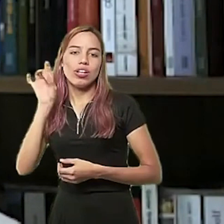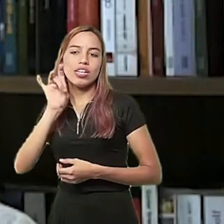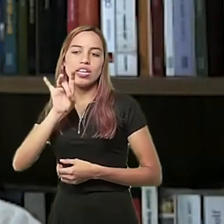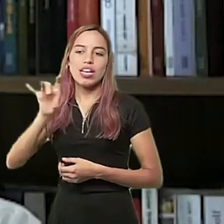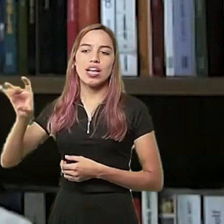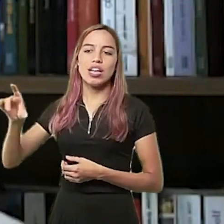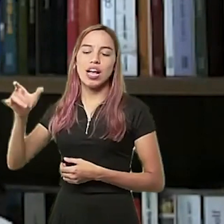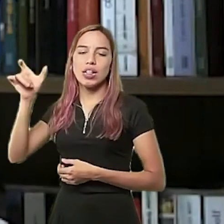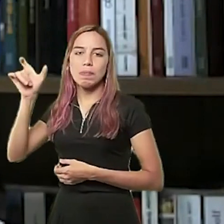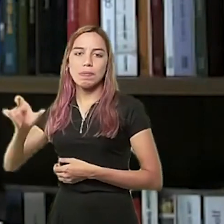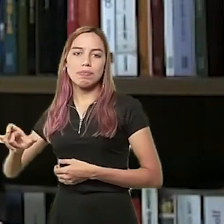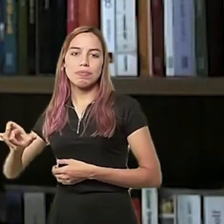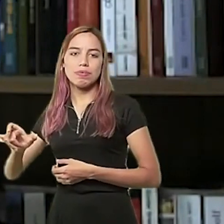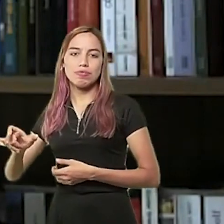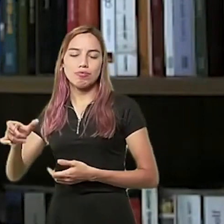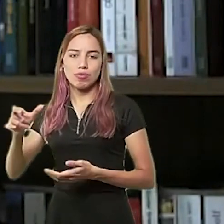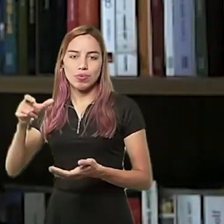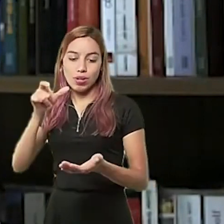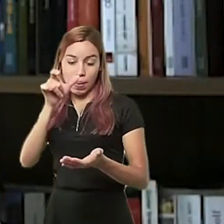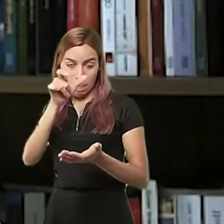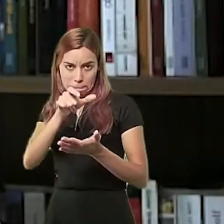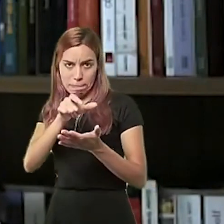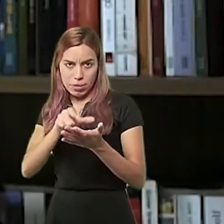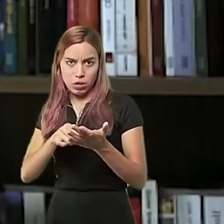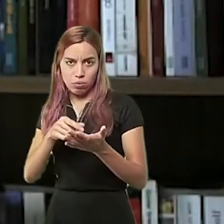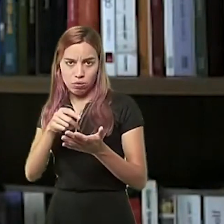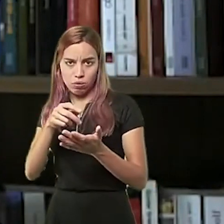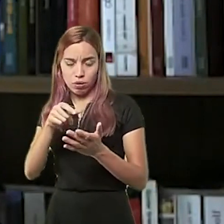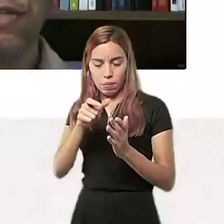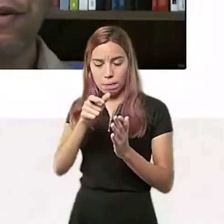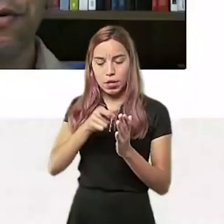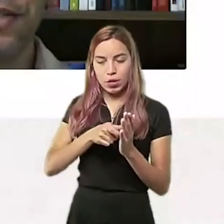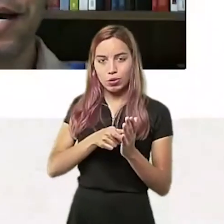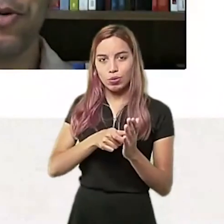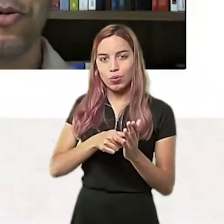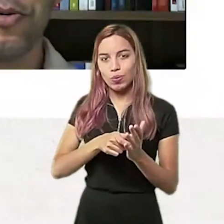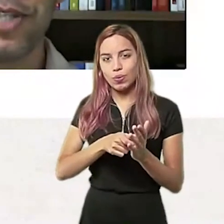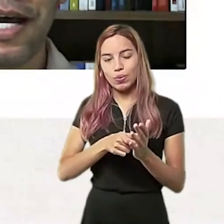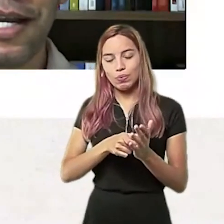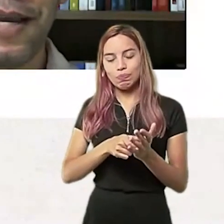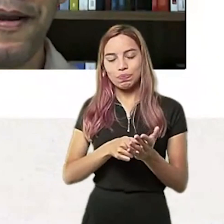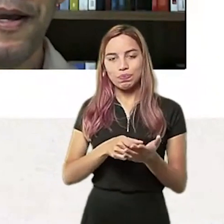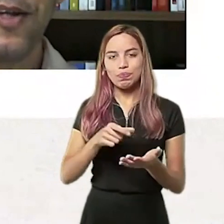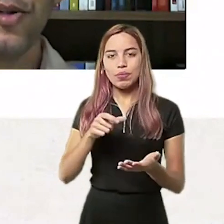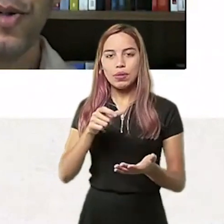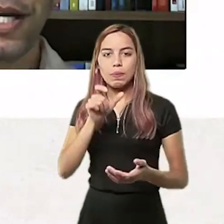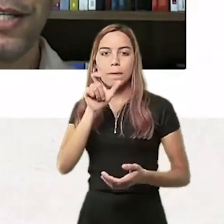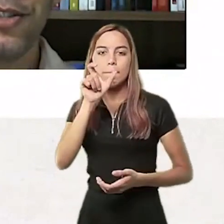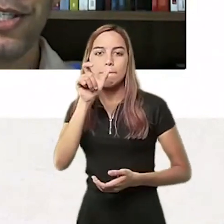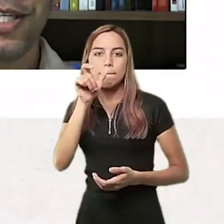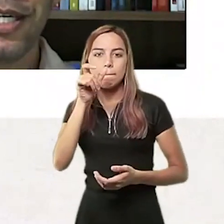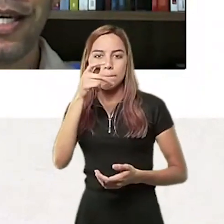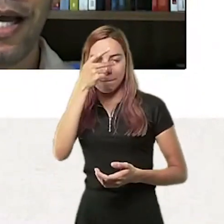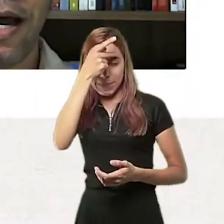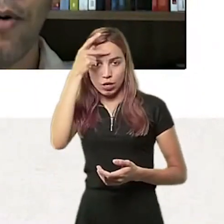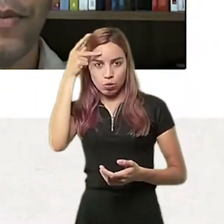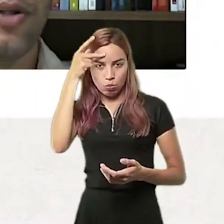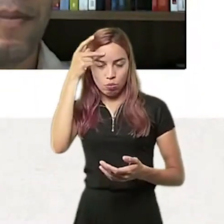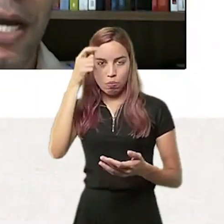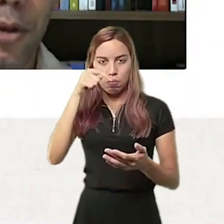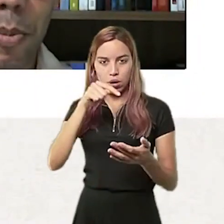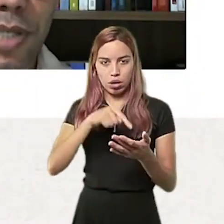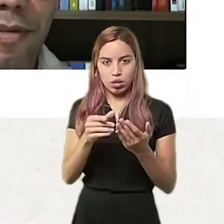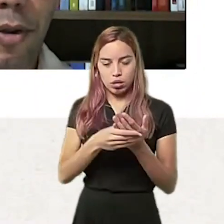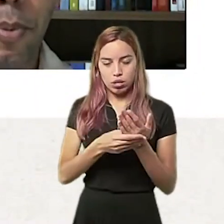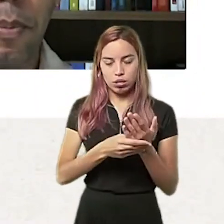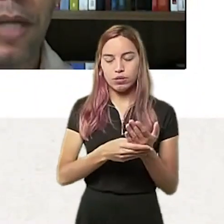personagens. Em Torto Arado, Josane, é muito curioso, porque eu tive contato com o Jaré durante o